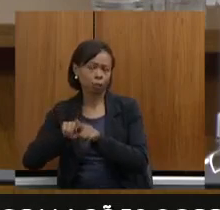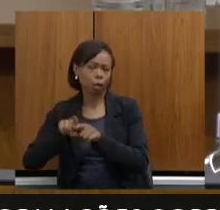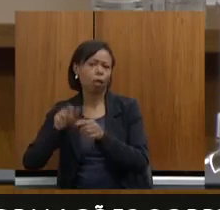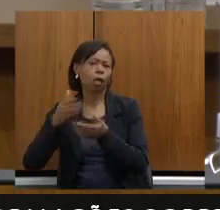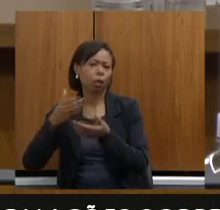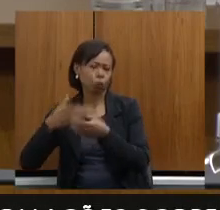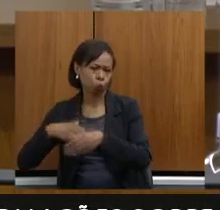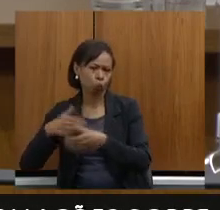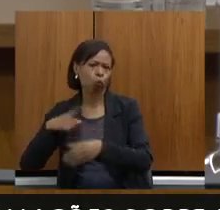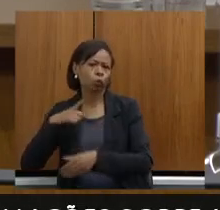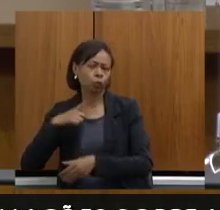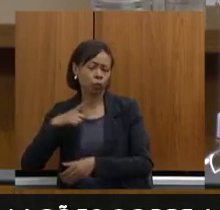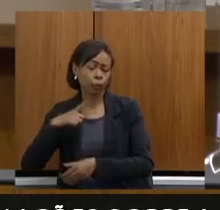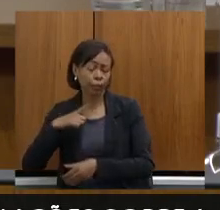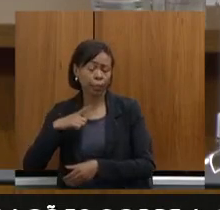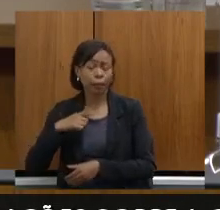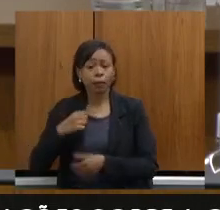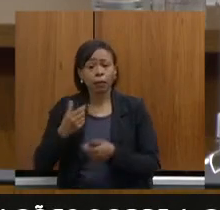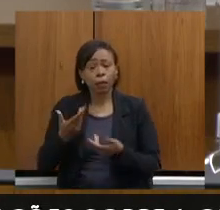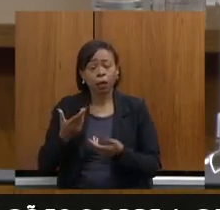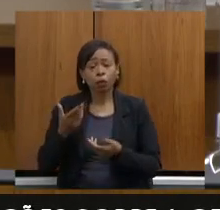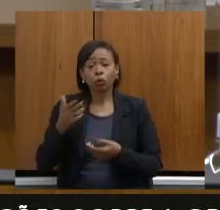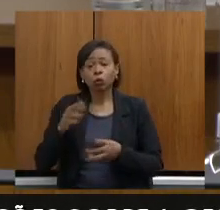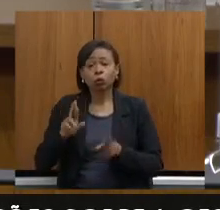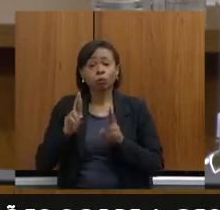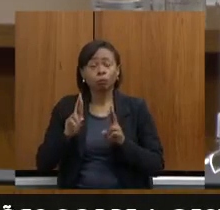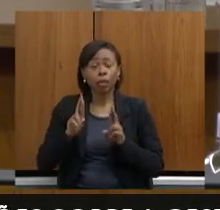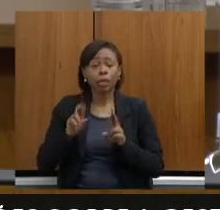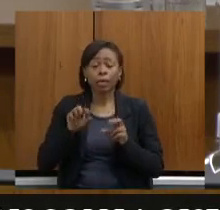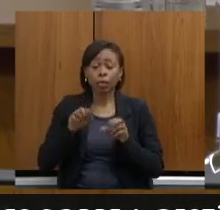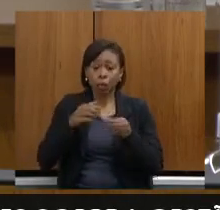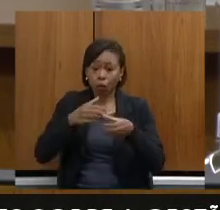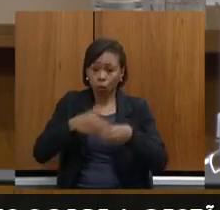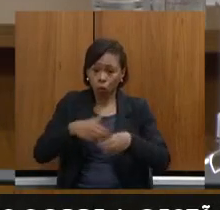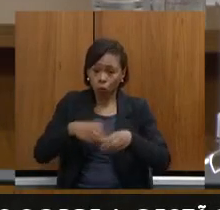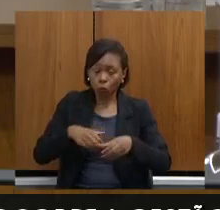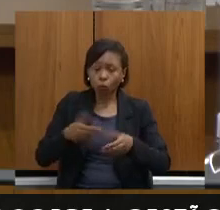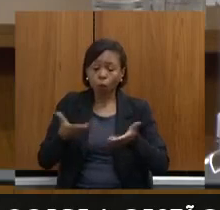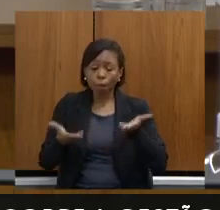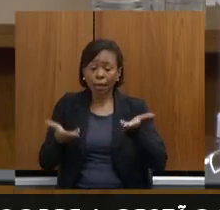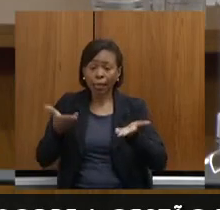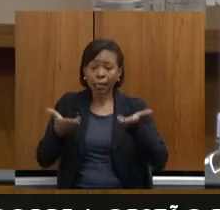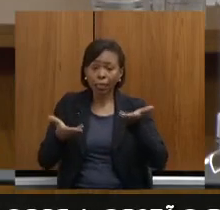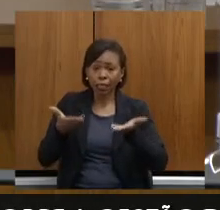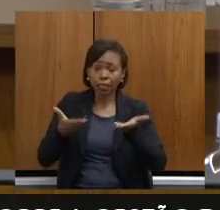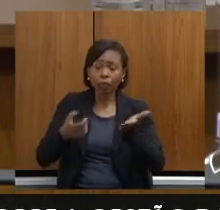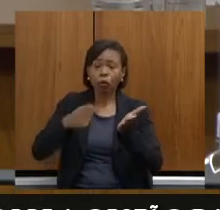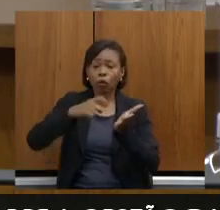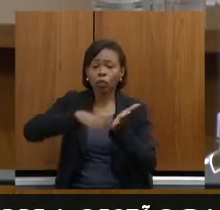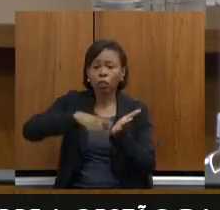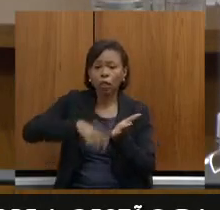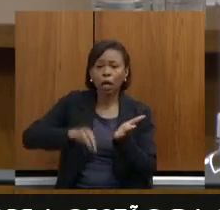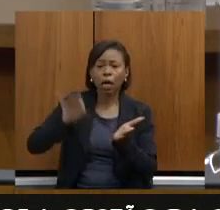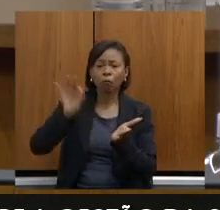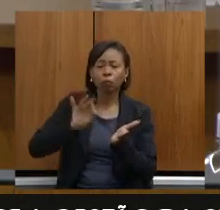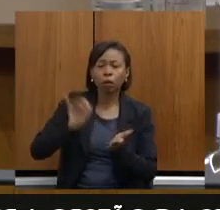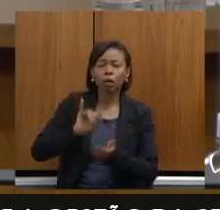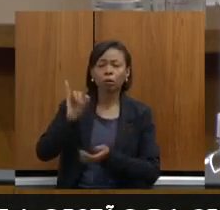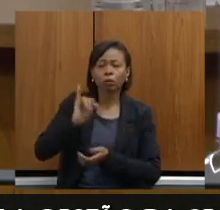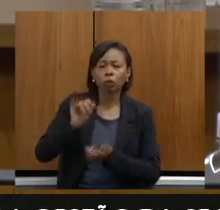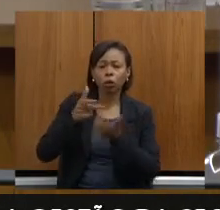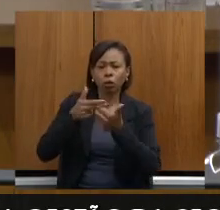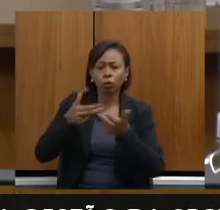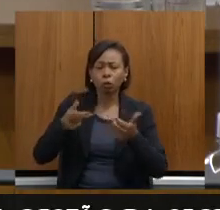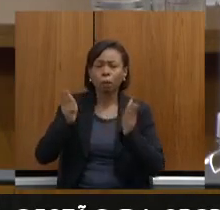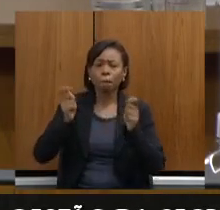é que com essa esse equilíbrio fiscal no estado é de recuperação fiscal gente possa então corrigir